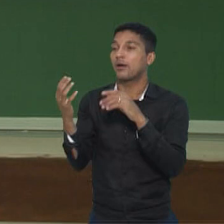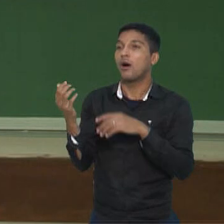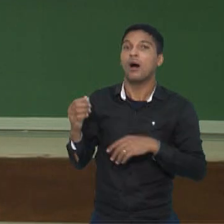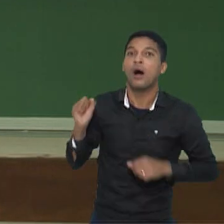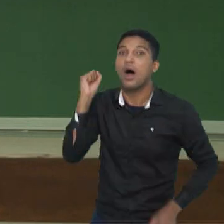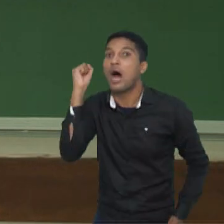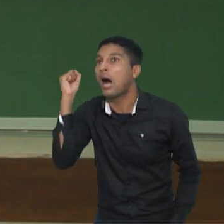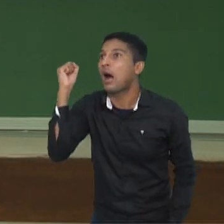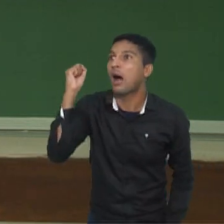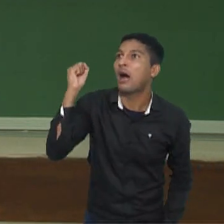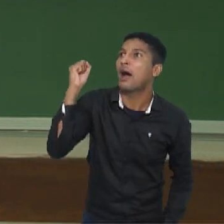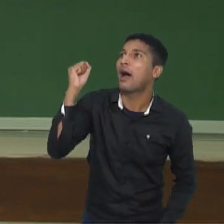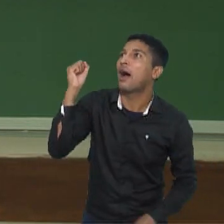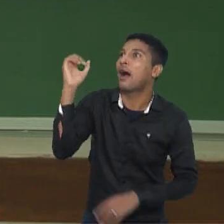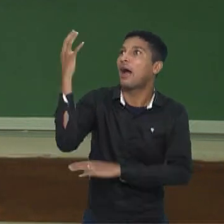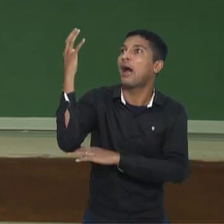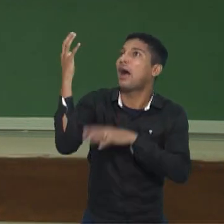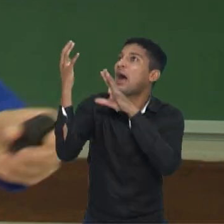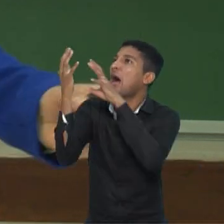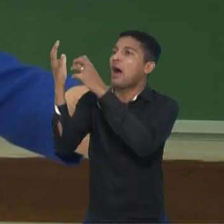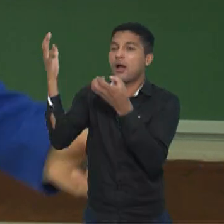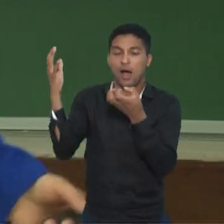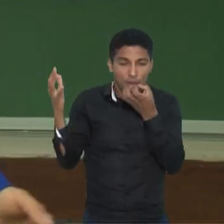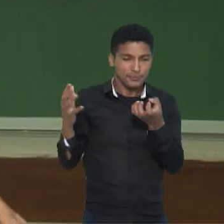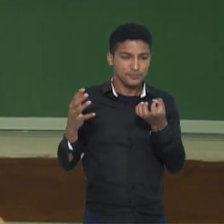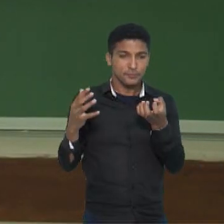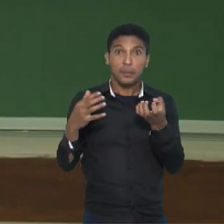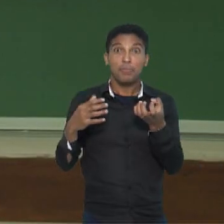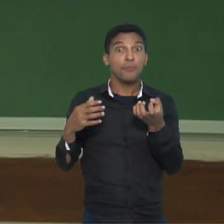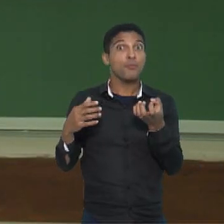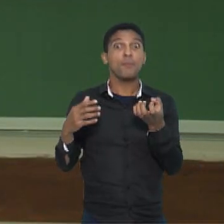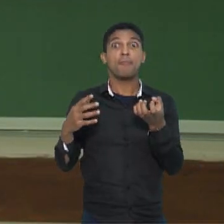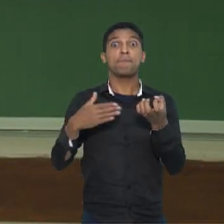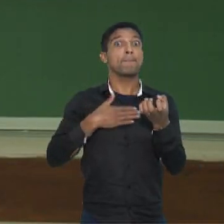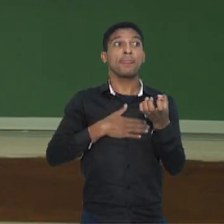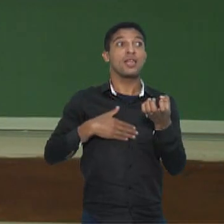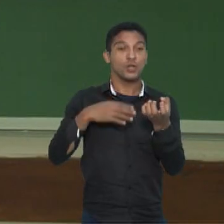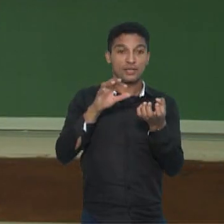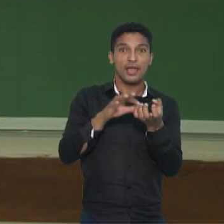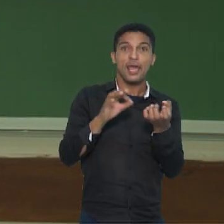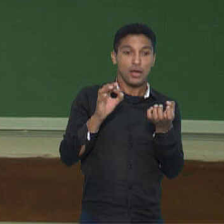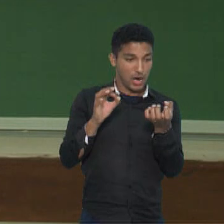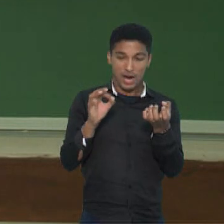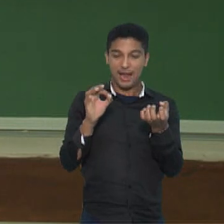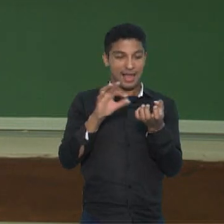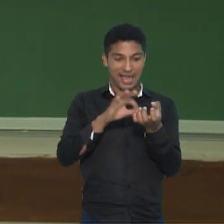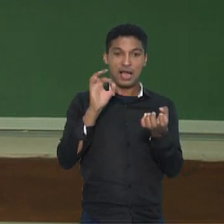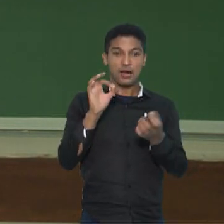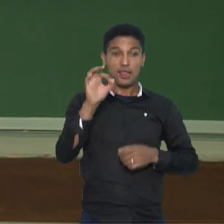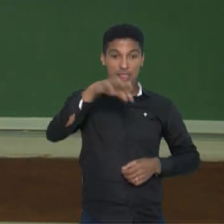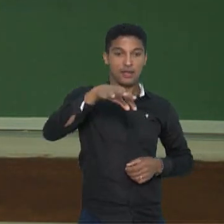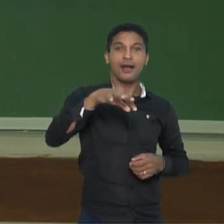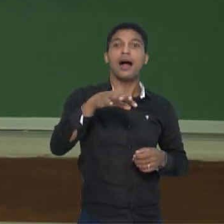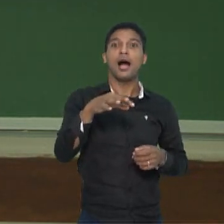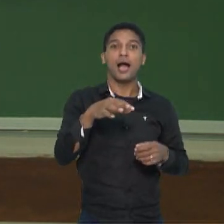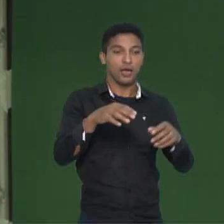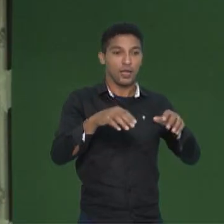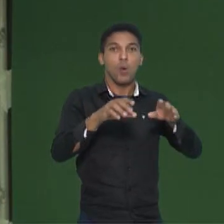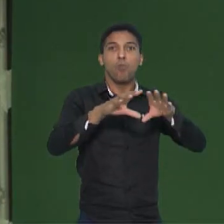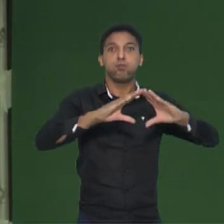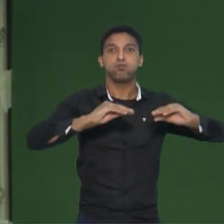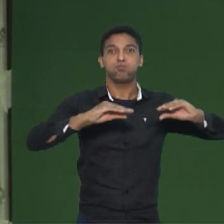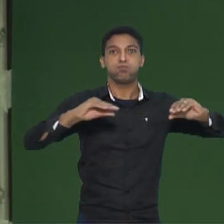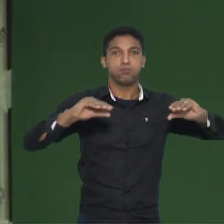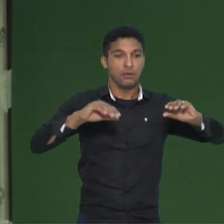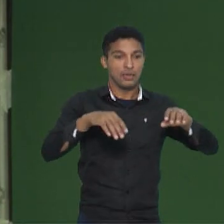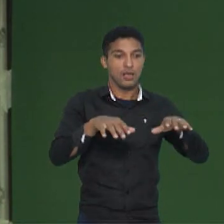nasceu. Eu posso plantar isso, eu quero ter mais tomates. E assim vai surgindo a ideia da agricultura. Sendo assim,